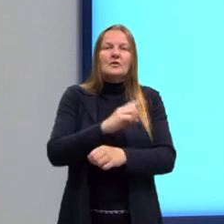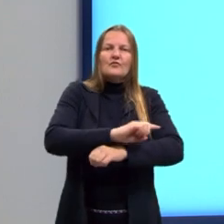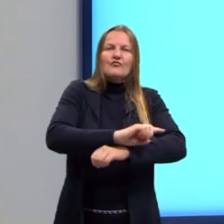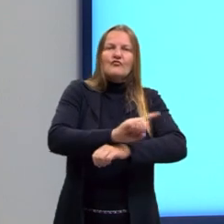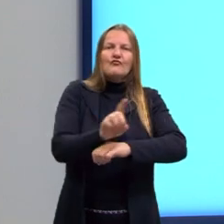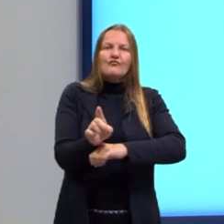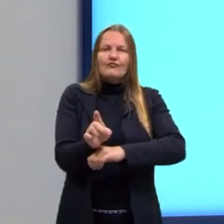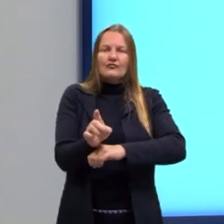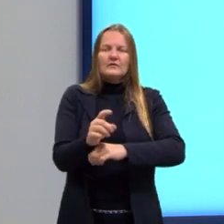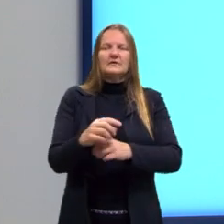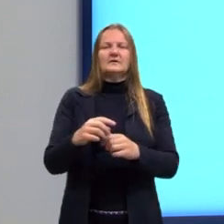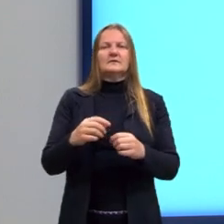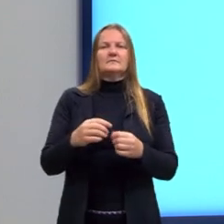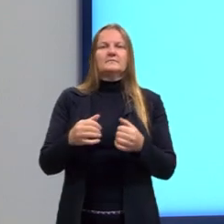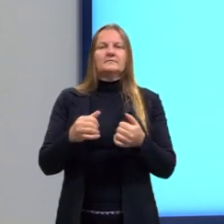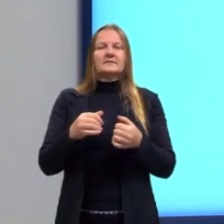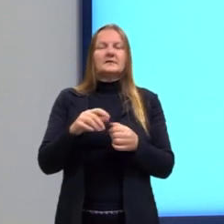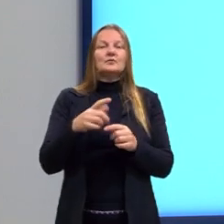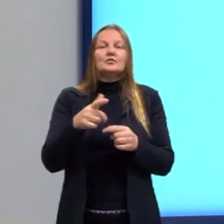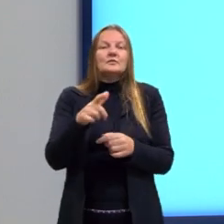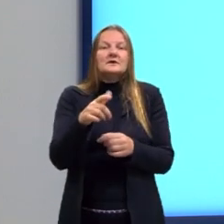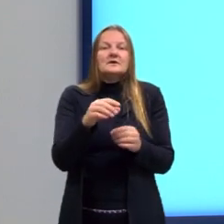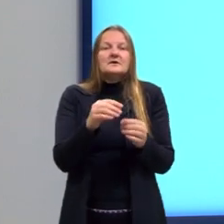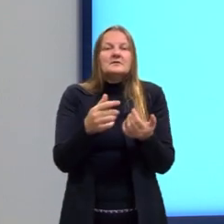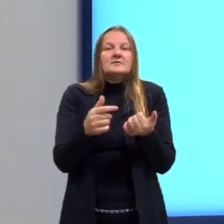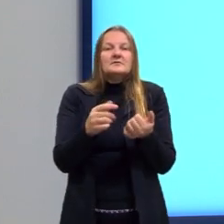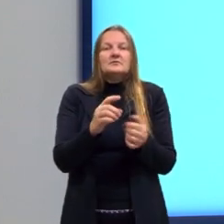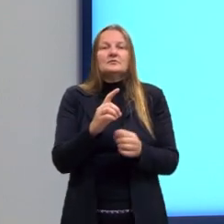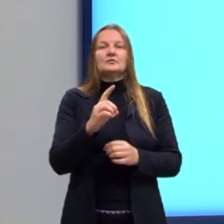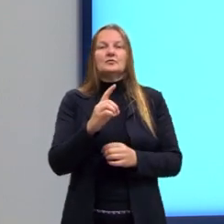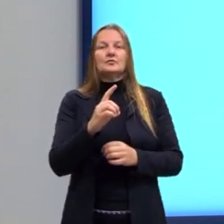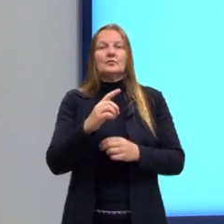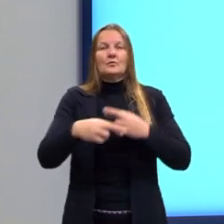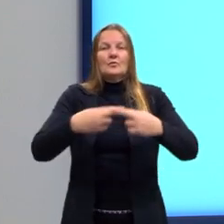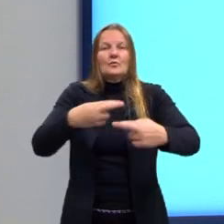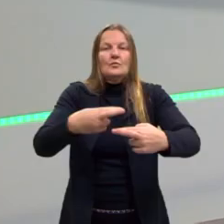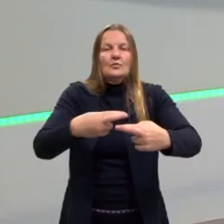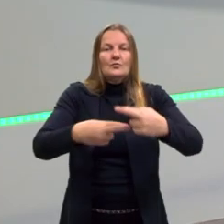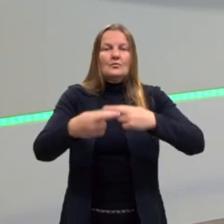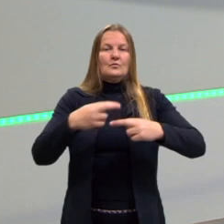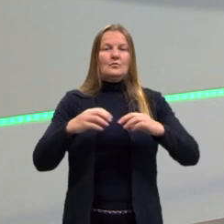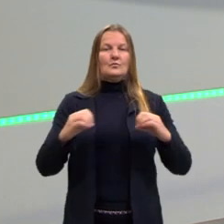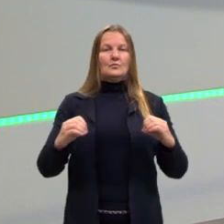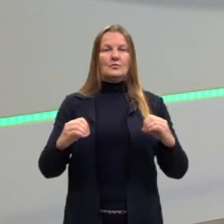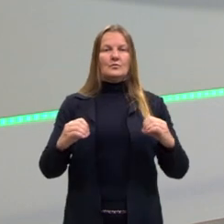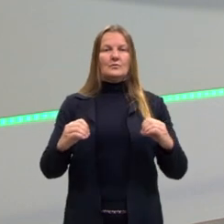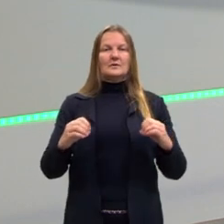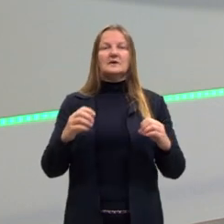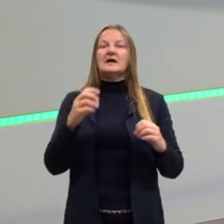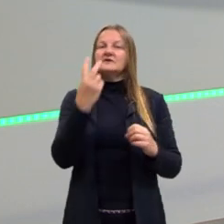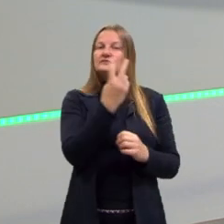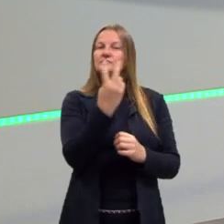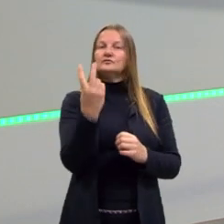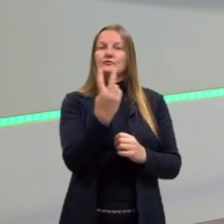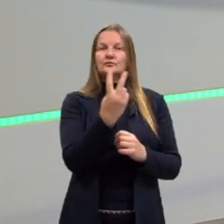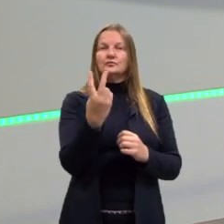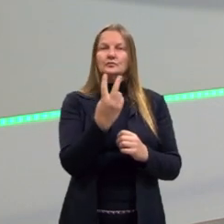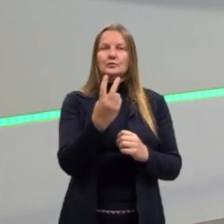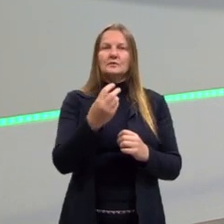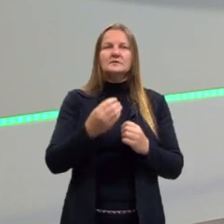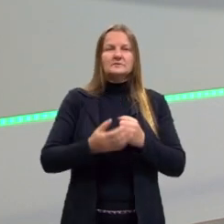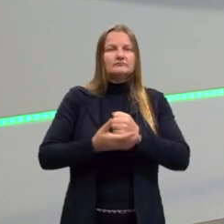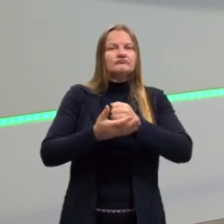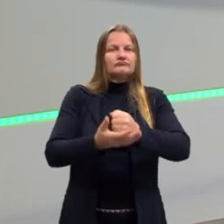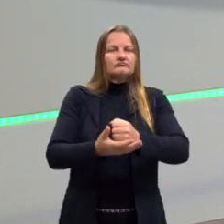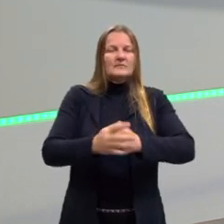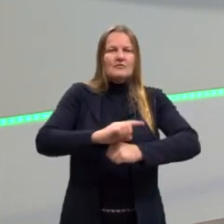modificação não consigo tender para um lado com a presença do catalisador eu não vou beneficiar apenas uma reação eu vou